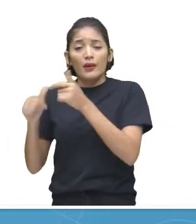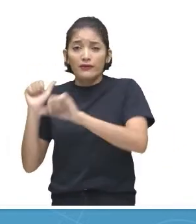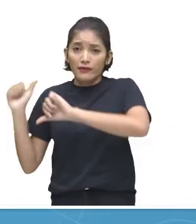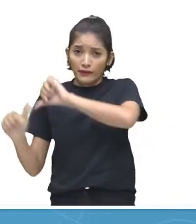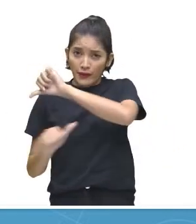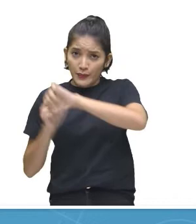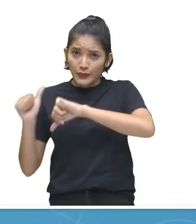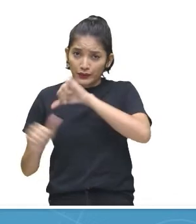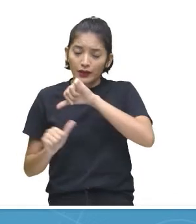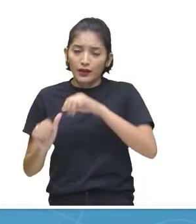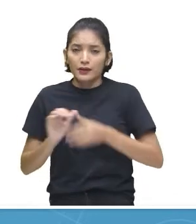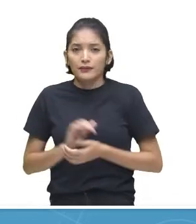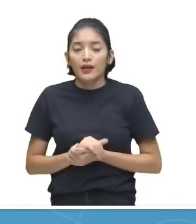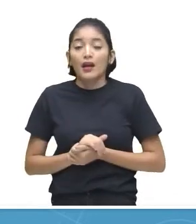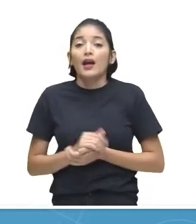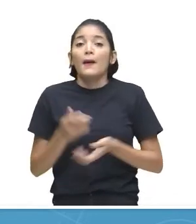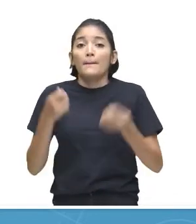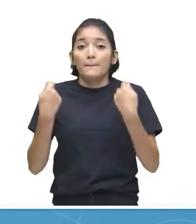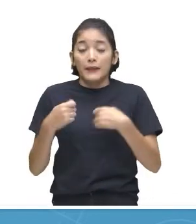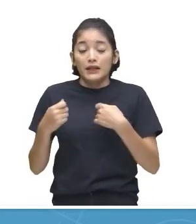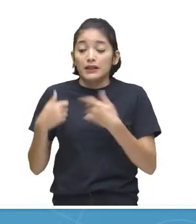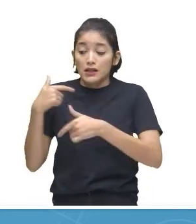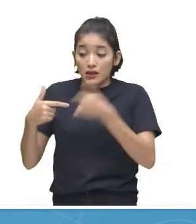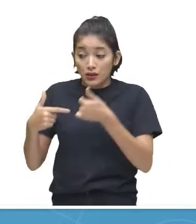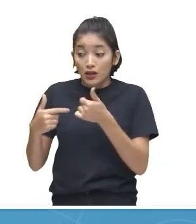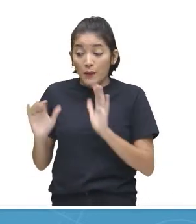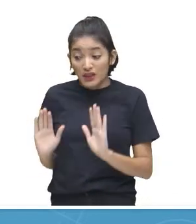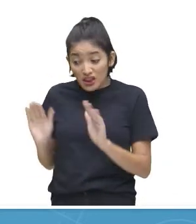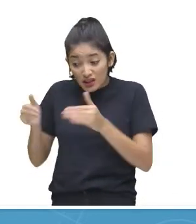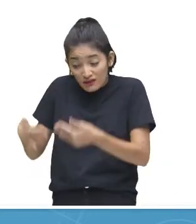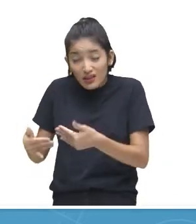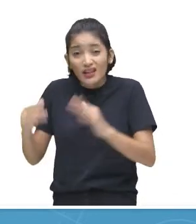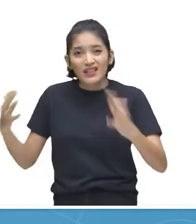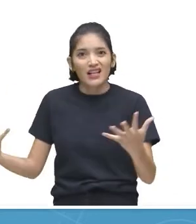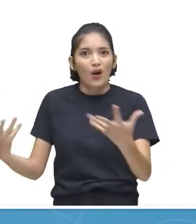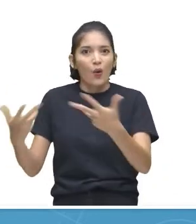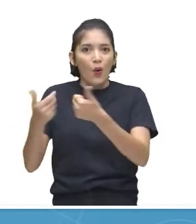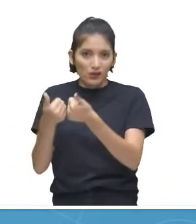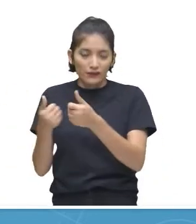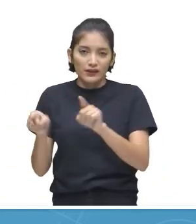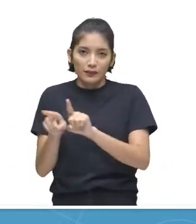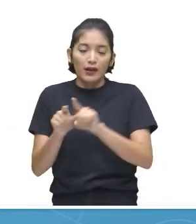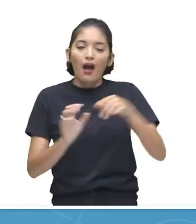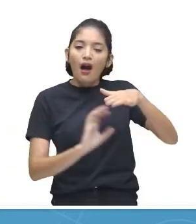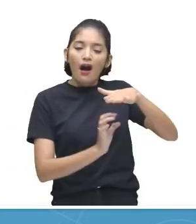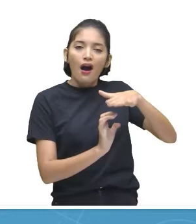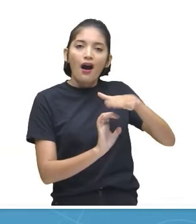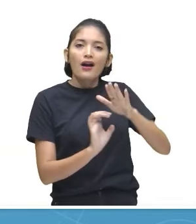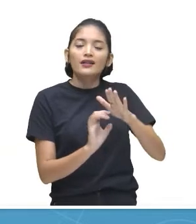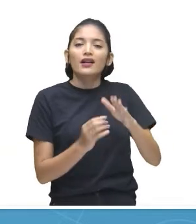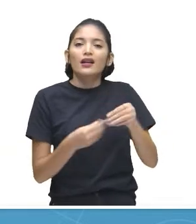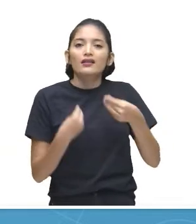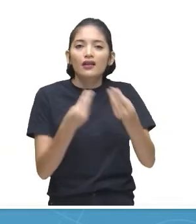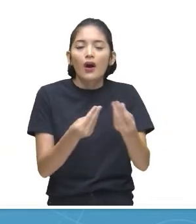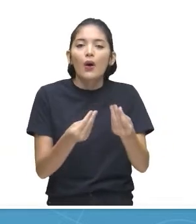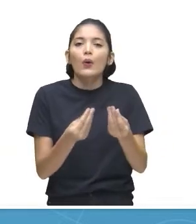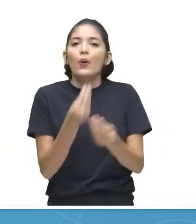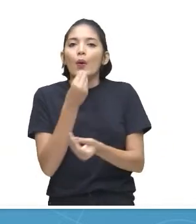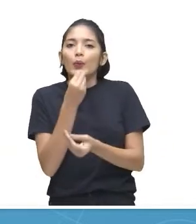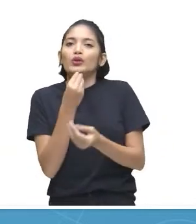É necessário uma mão de obra especializada, qualificada, e as empresas dão muito mais oportunidades